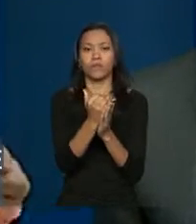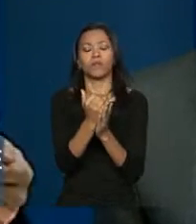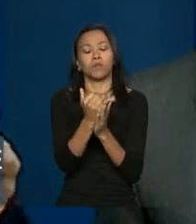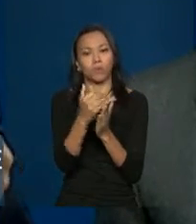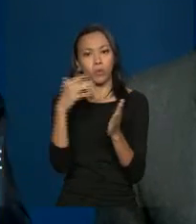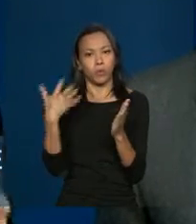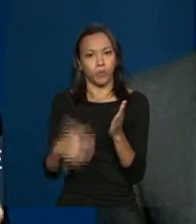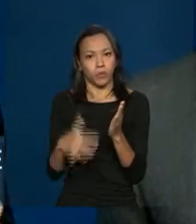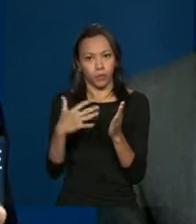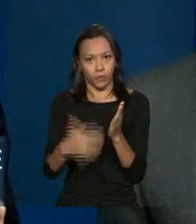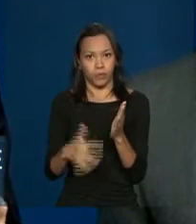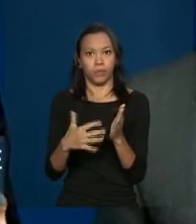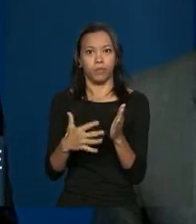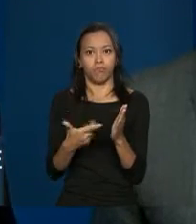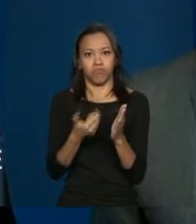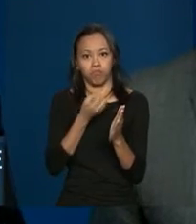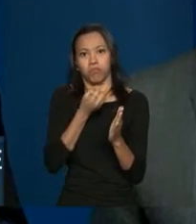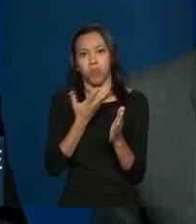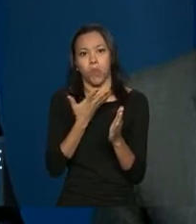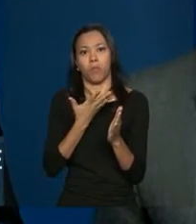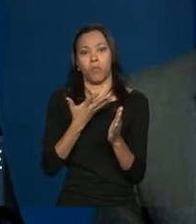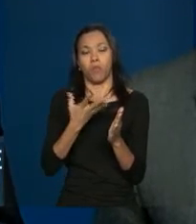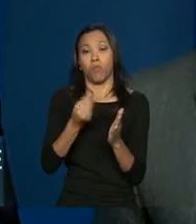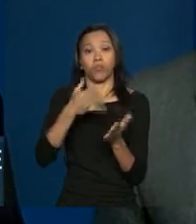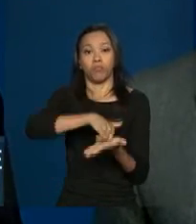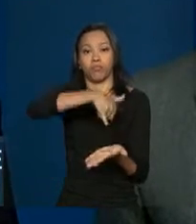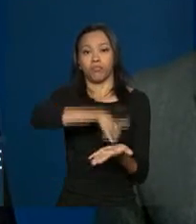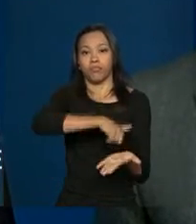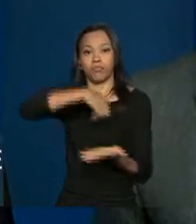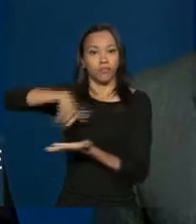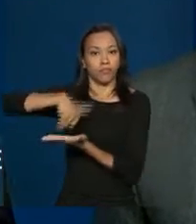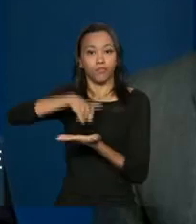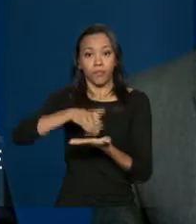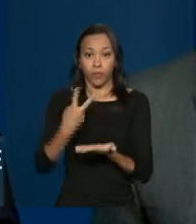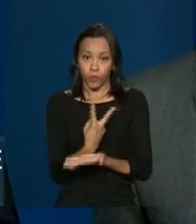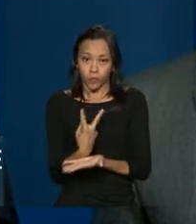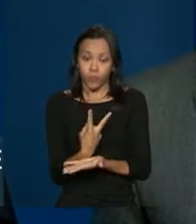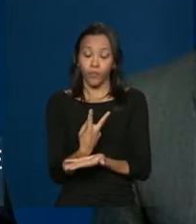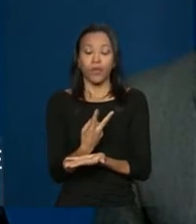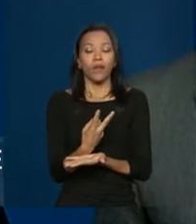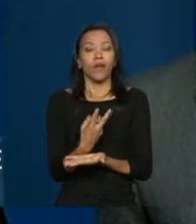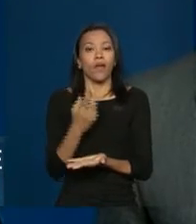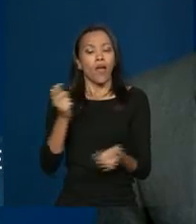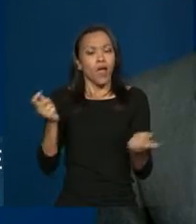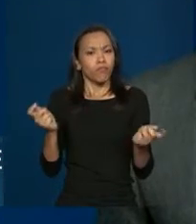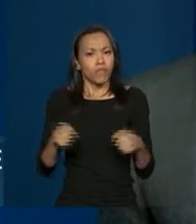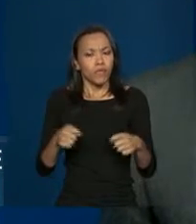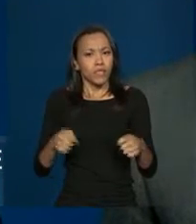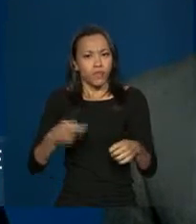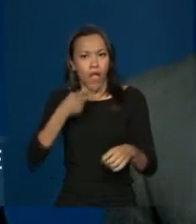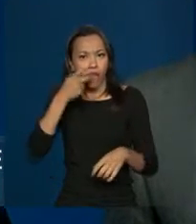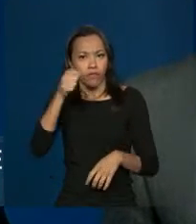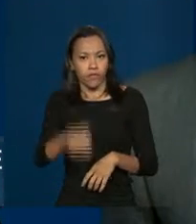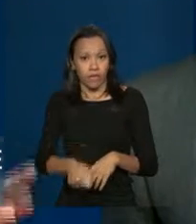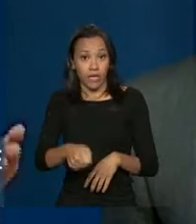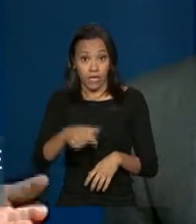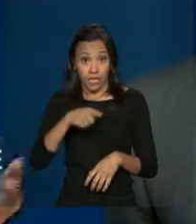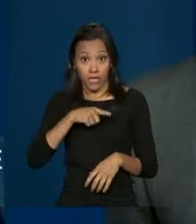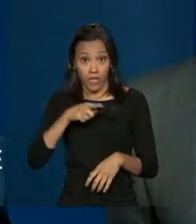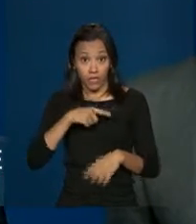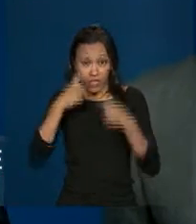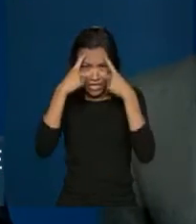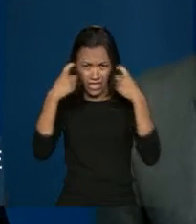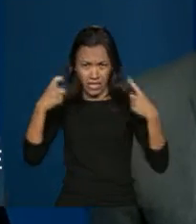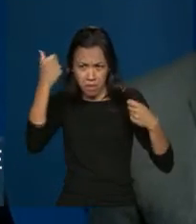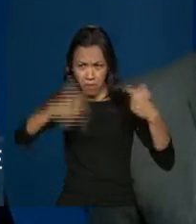em especial em 13. É possível afirmar que houve um aumento do crime e, portanto,